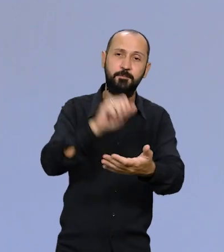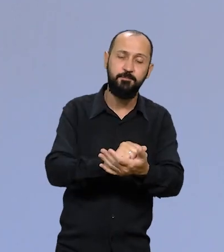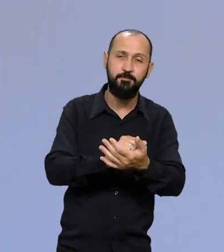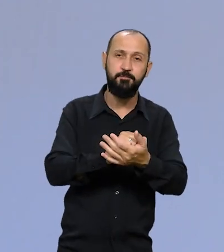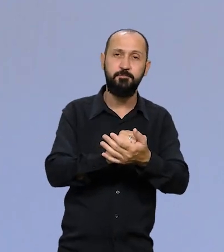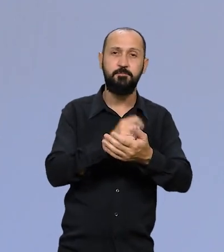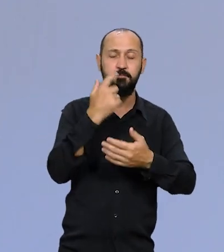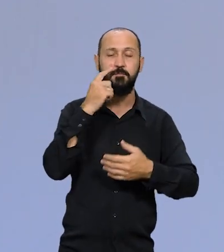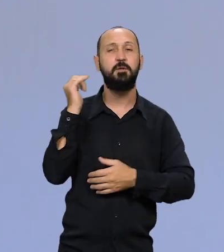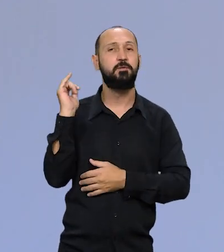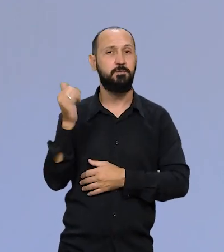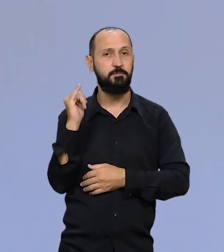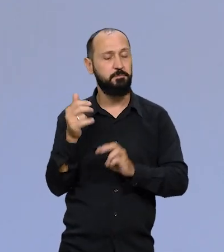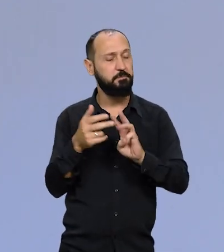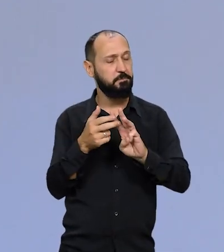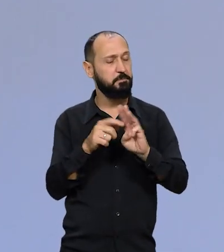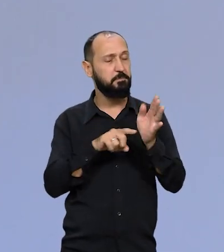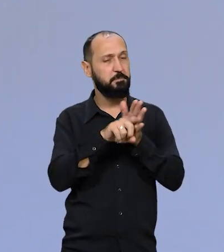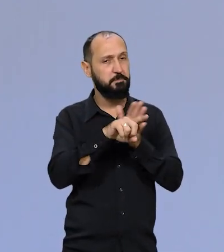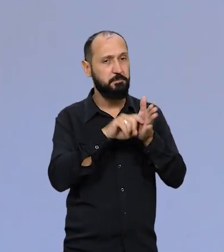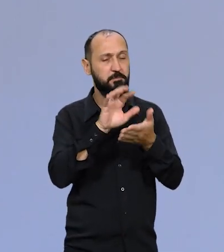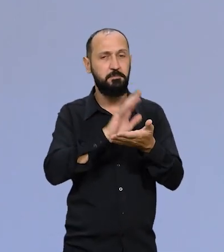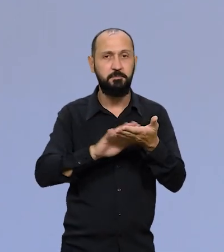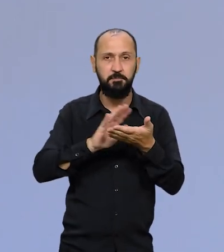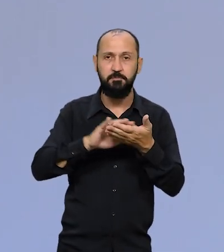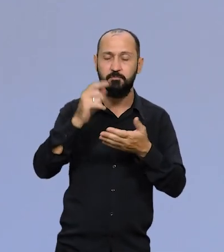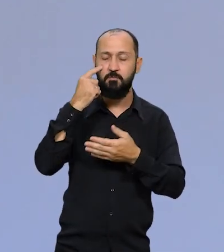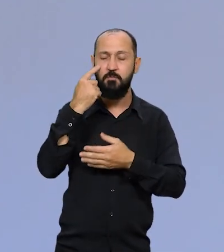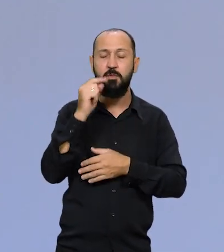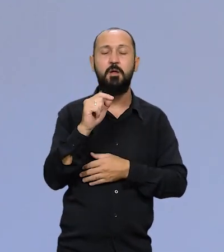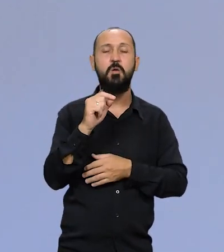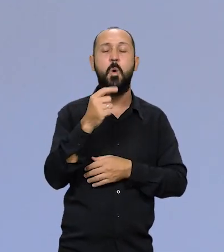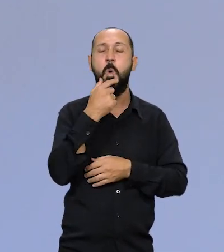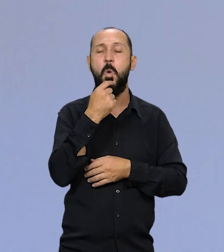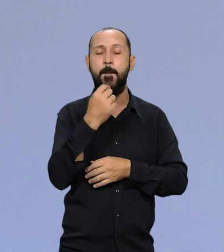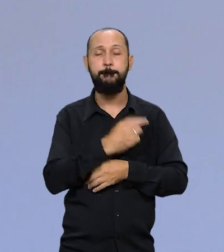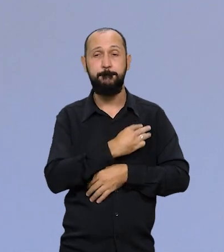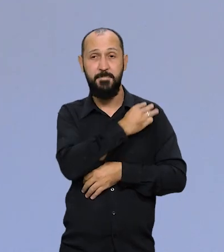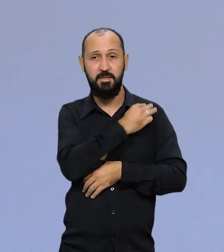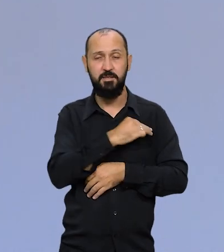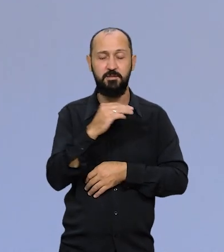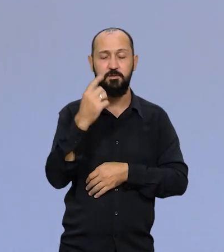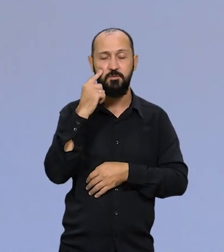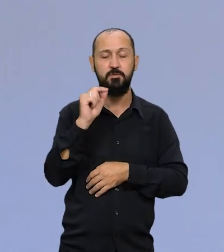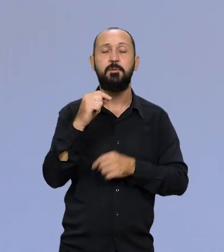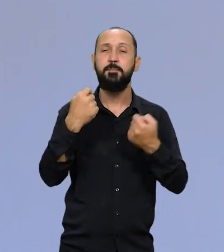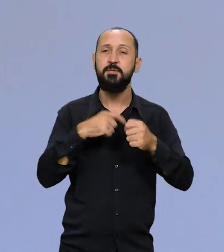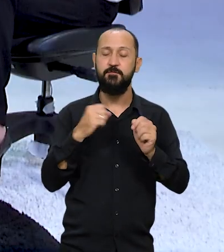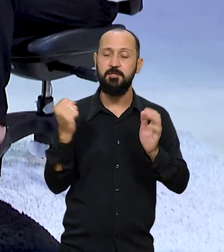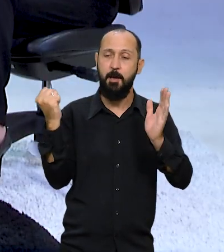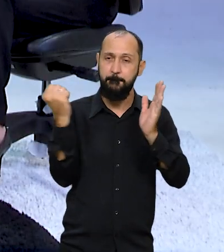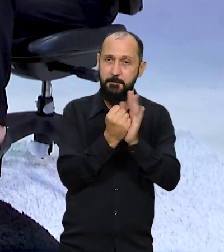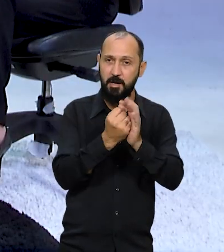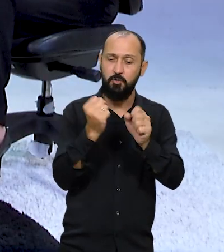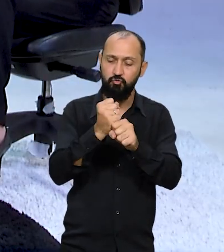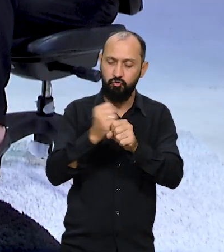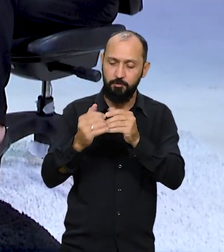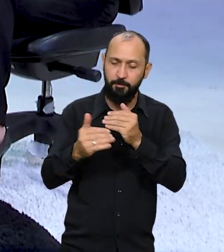ele diz, salvo nos casos de esbulho renitente. Significa que nos casos em que os índios não estavam